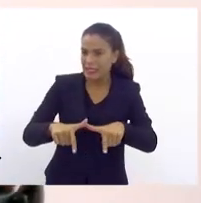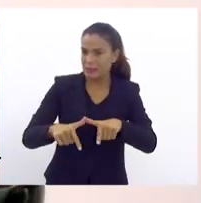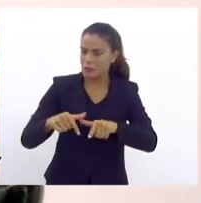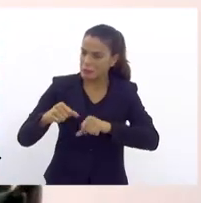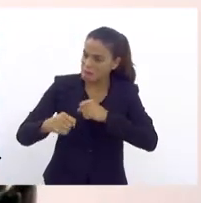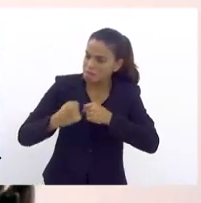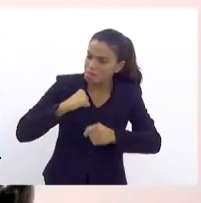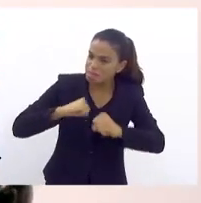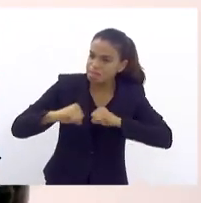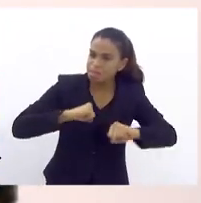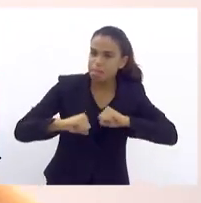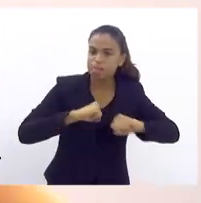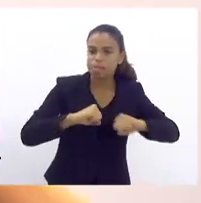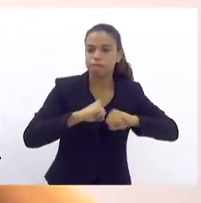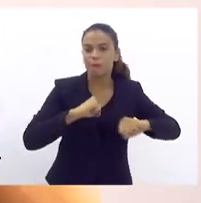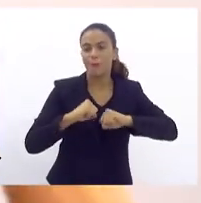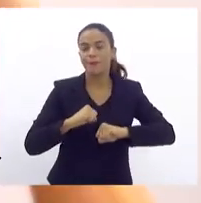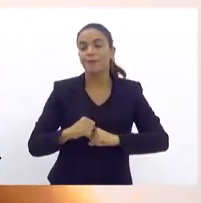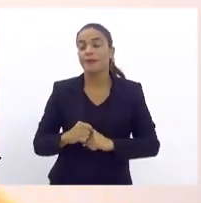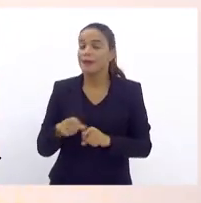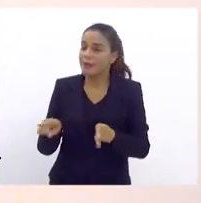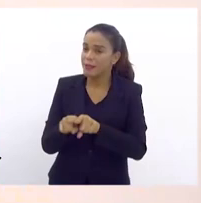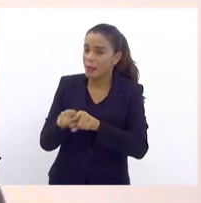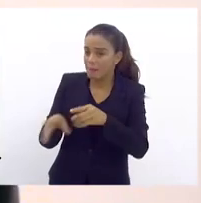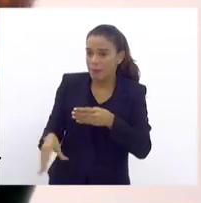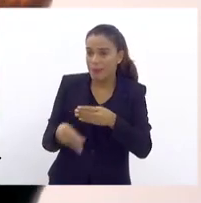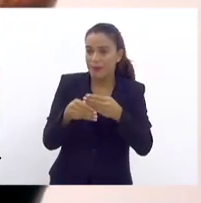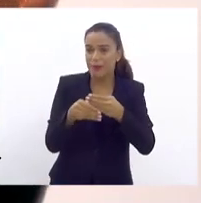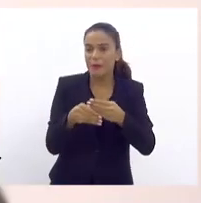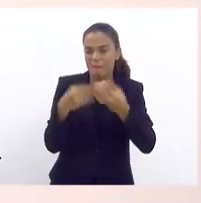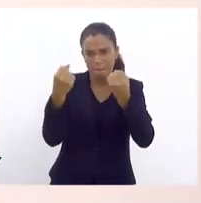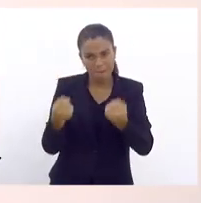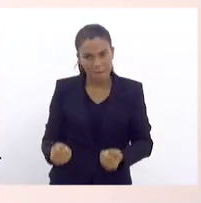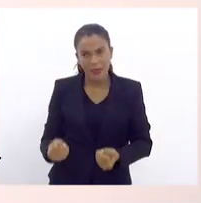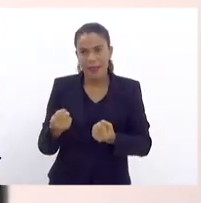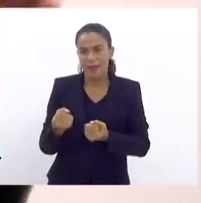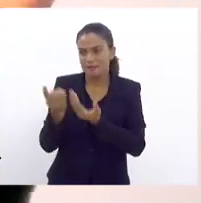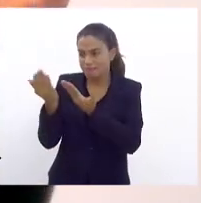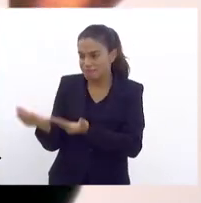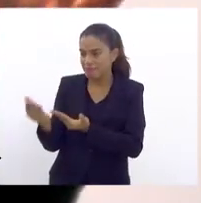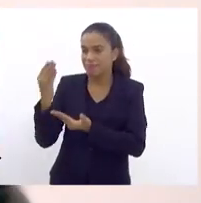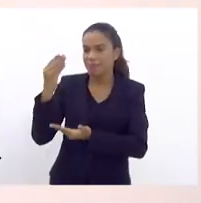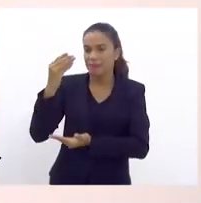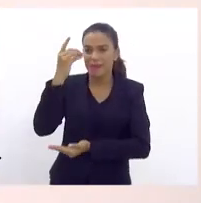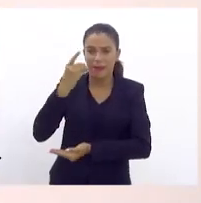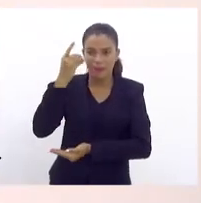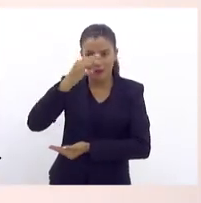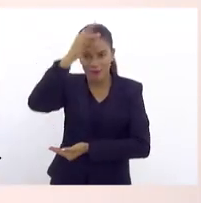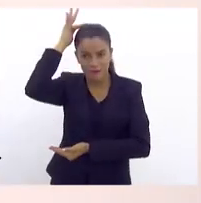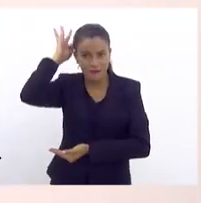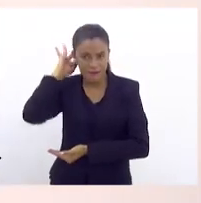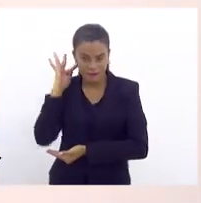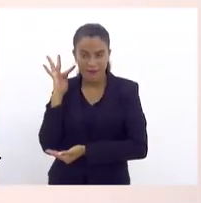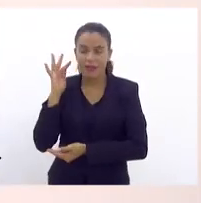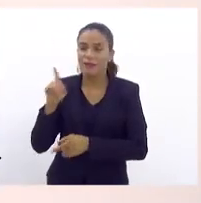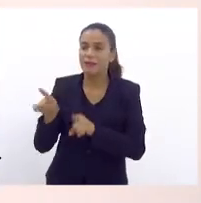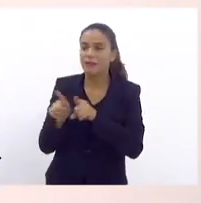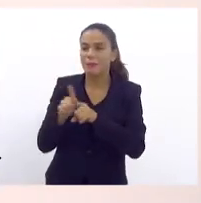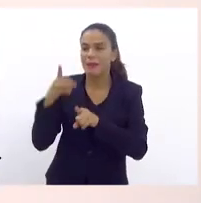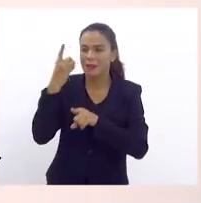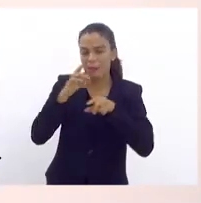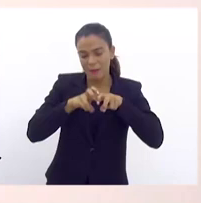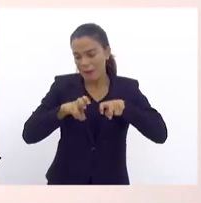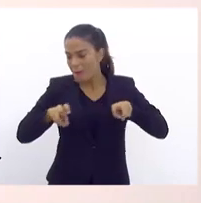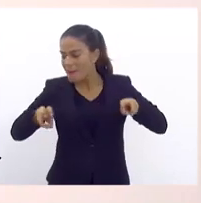e assim também dizendo que a pesa sobre deputado Fred Pacheco e a todos os deputados que compõem essa comissão